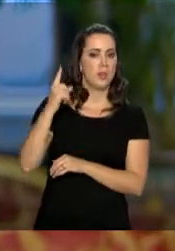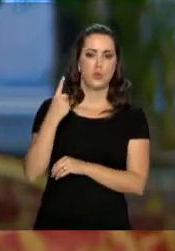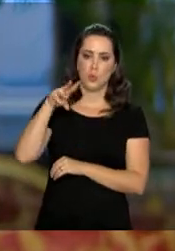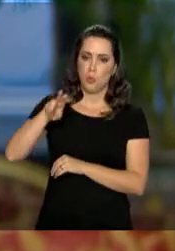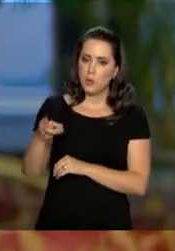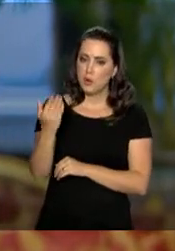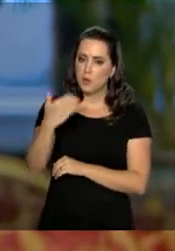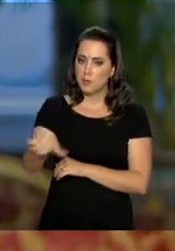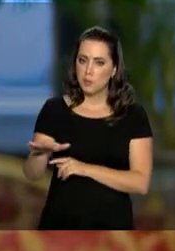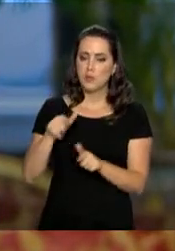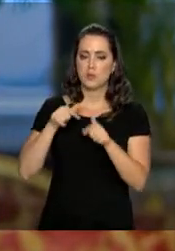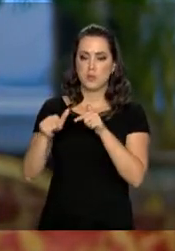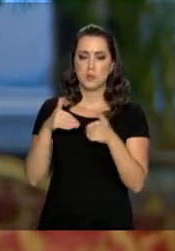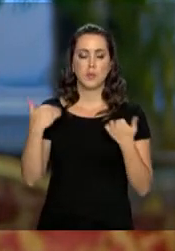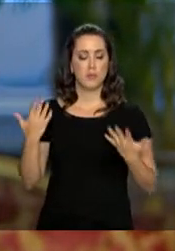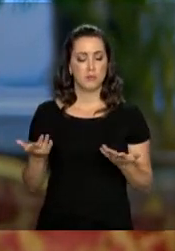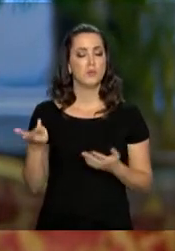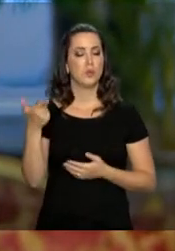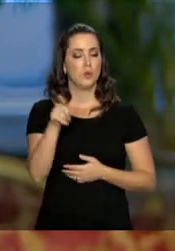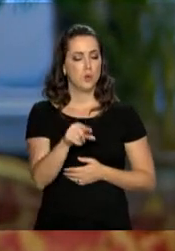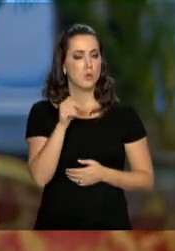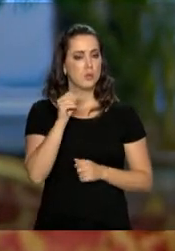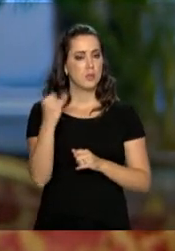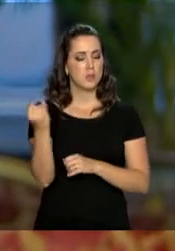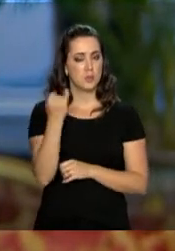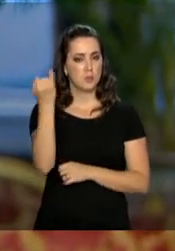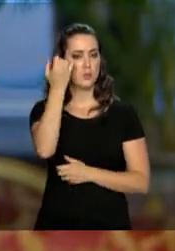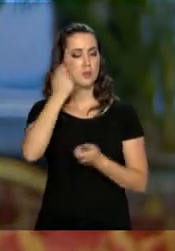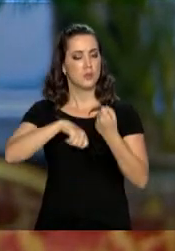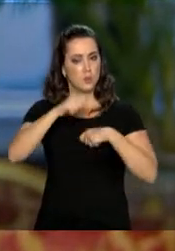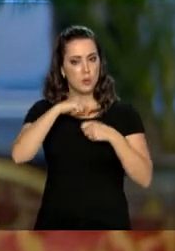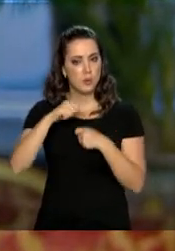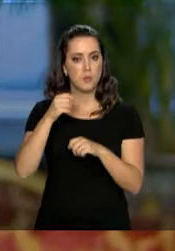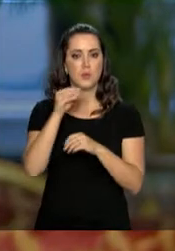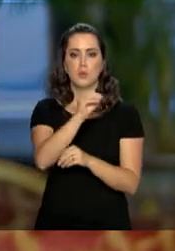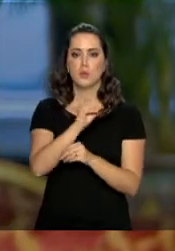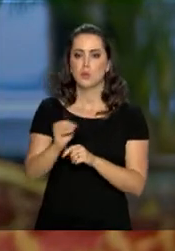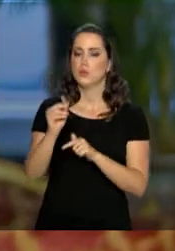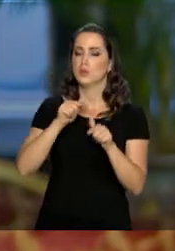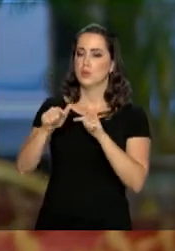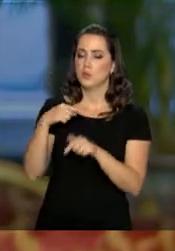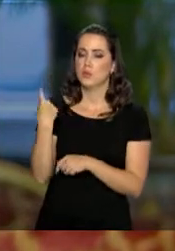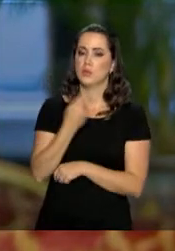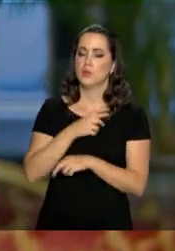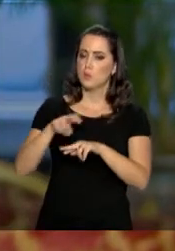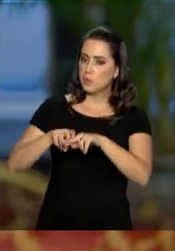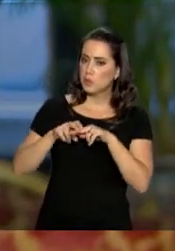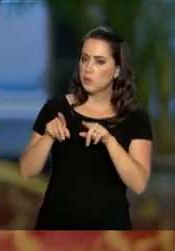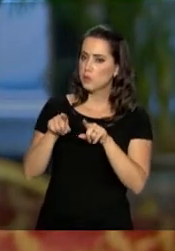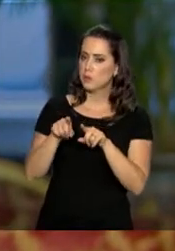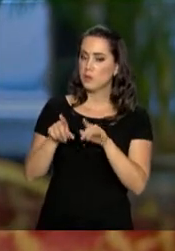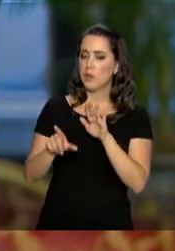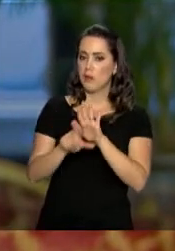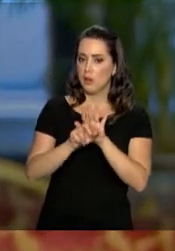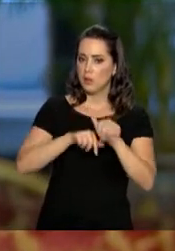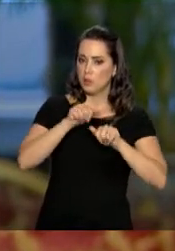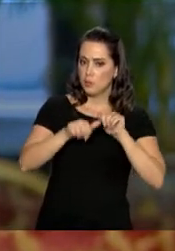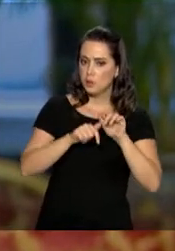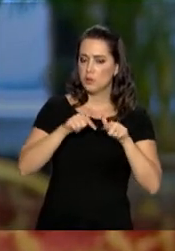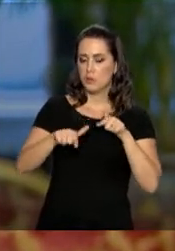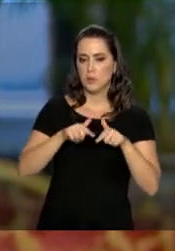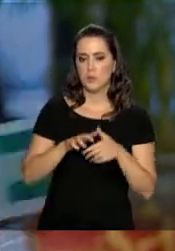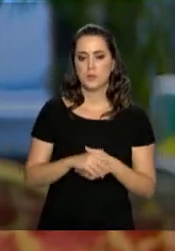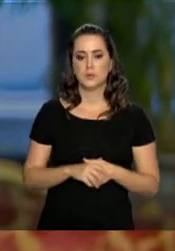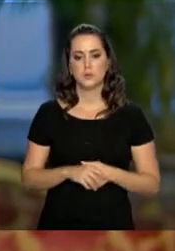postos de trabalho. Portanto, uma recuperação da economia e a recuperação do trabalho do nosso país, em função da modernização